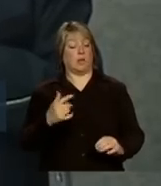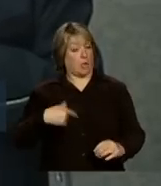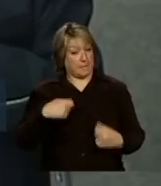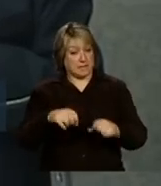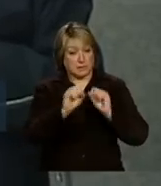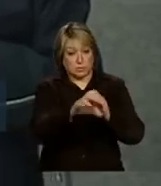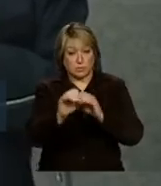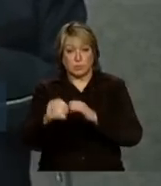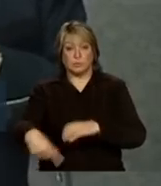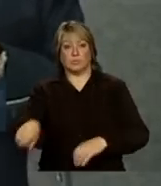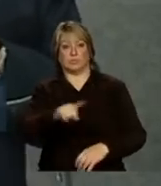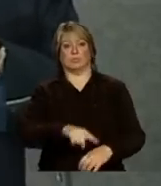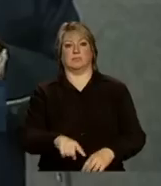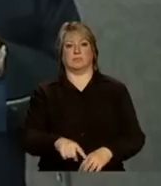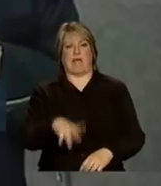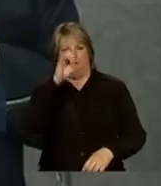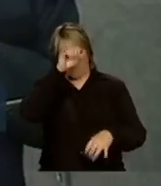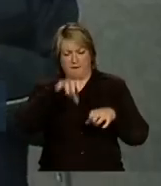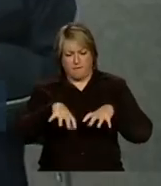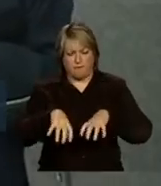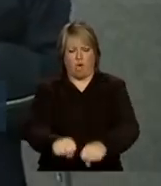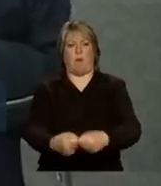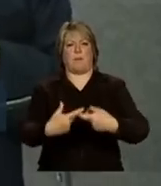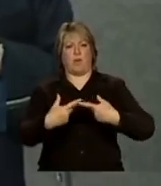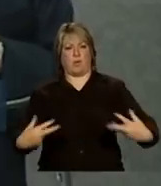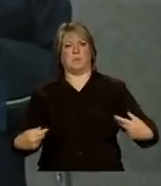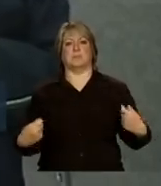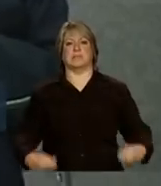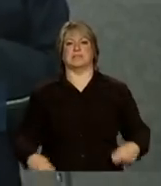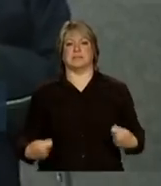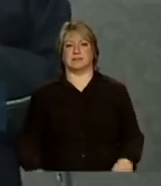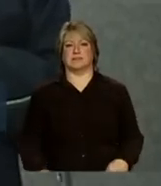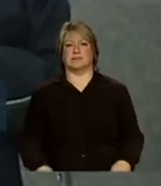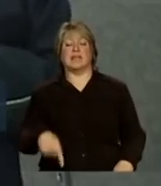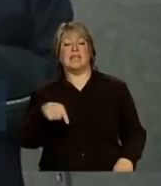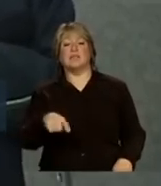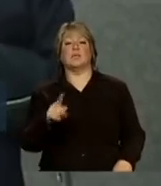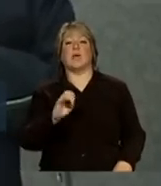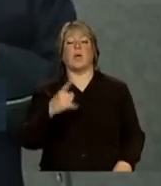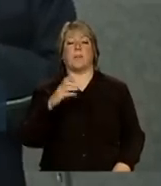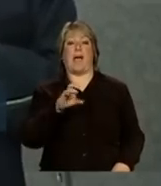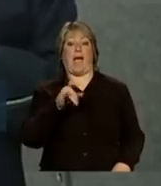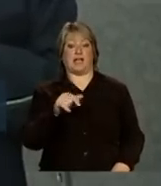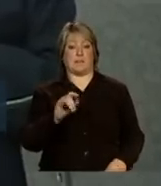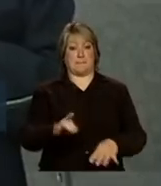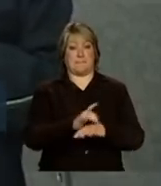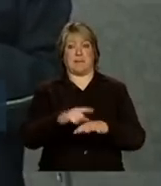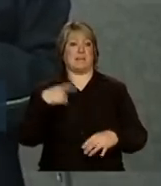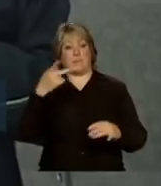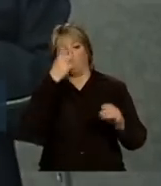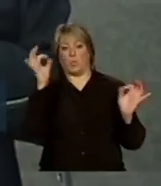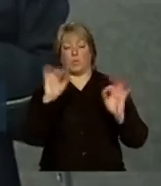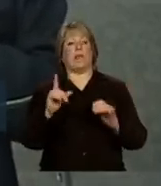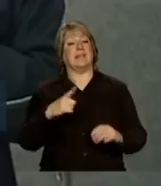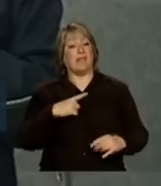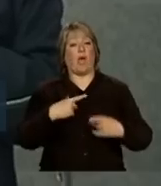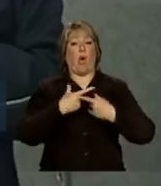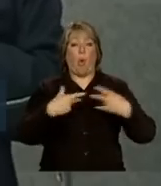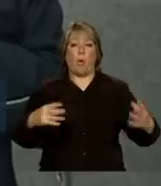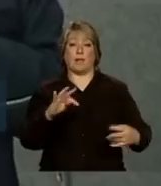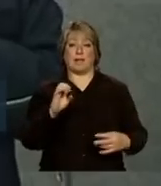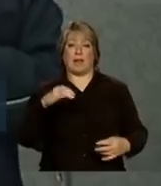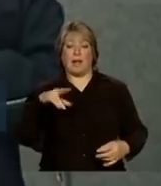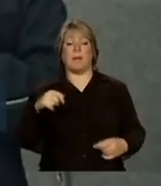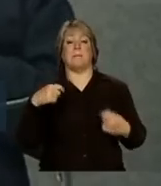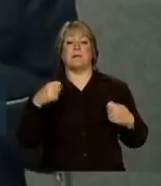educar eu não aceito que nós não conseguir isso não é uma caixa preta que ninguém entende isso é só coisas técnicas efetivas